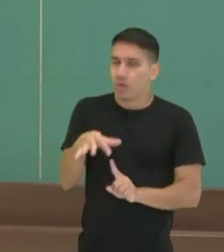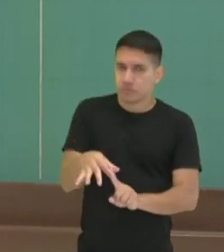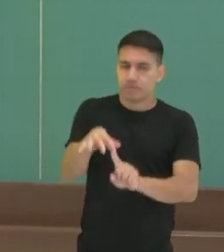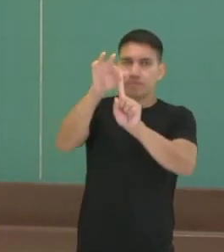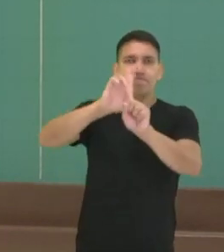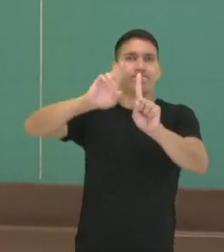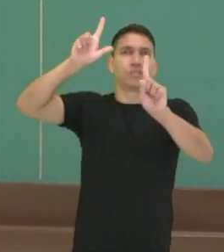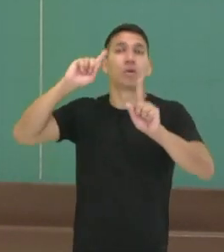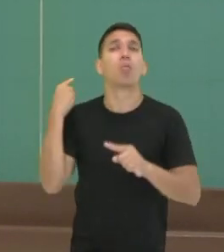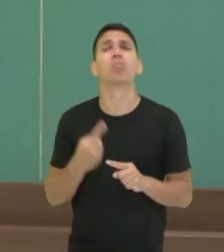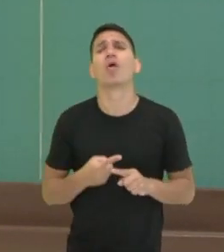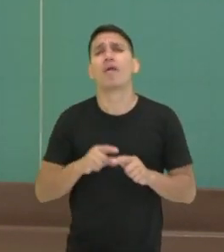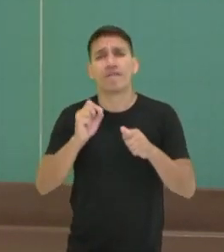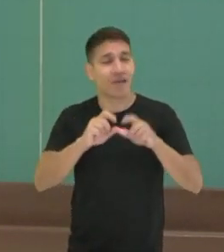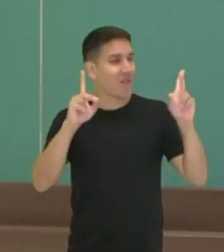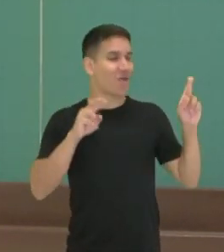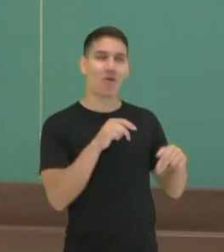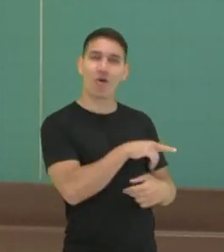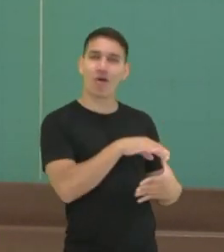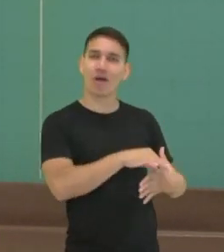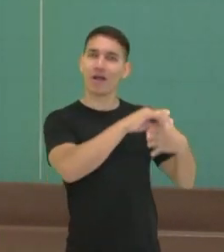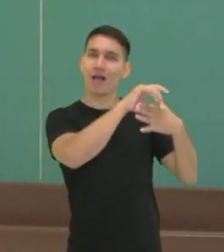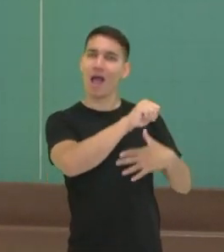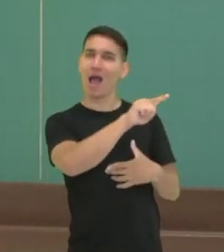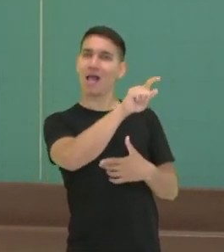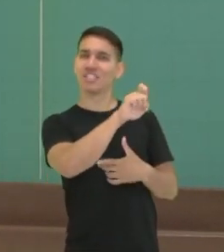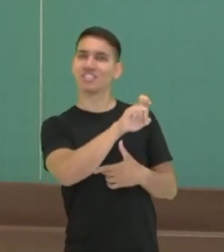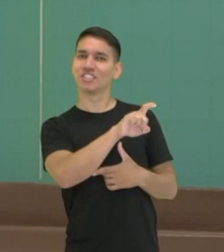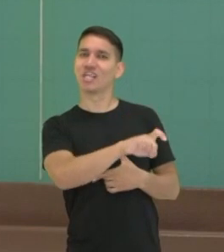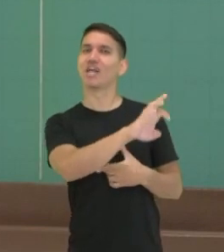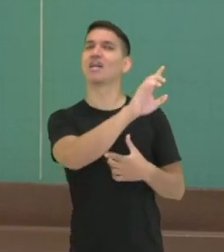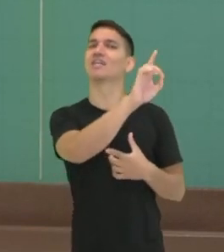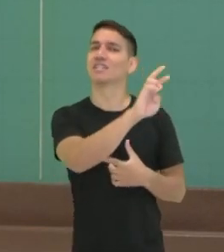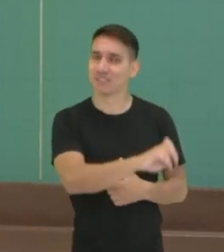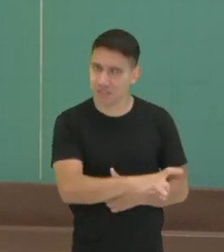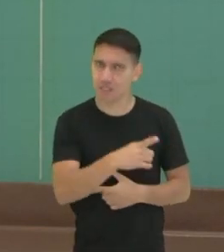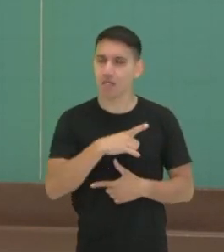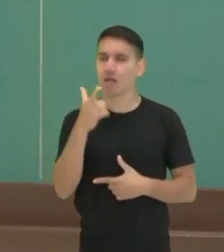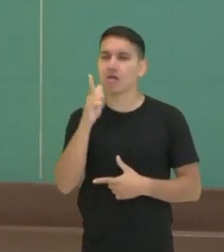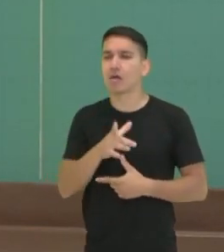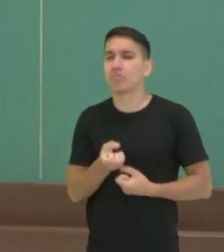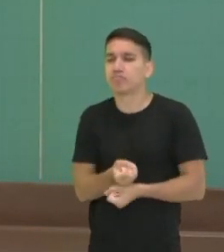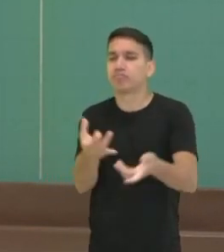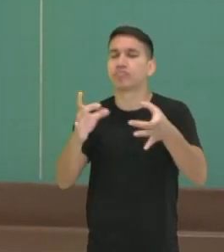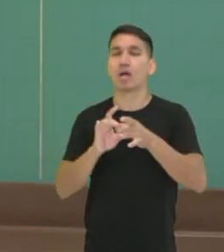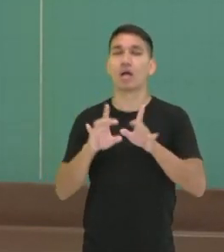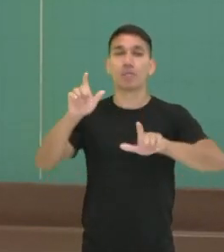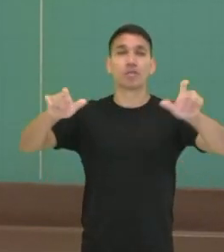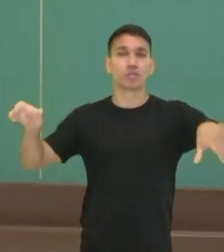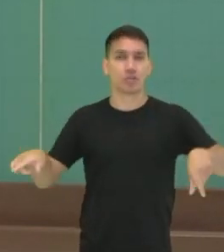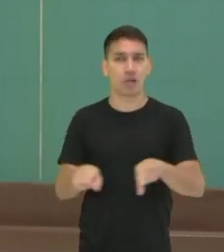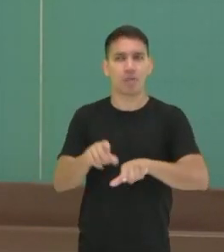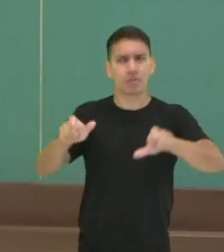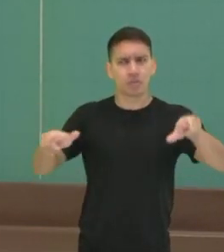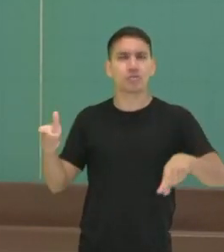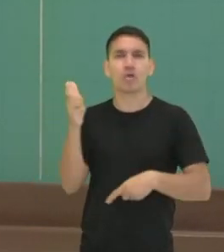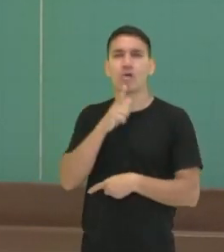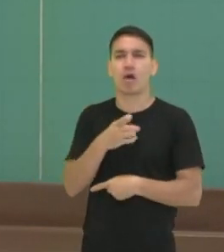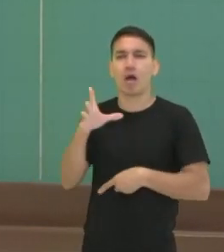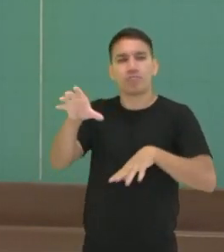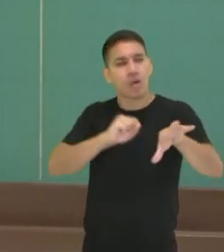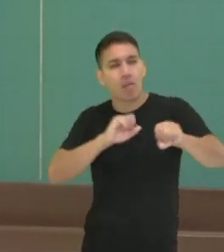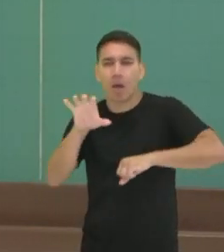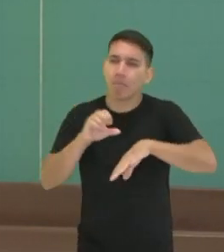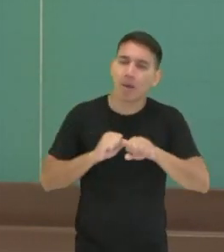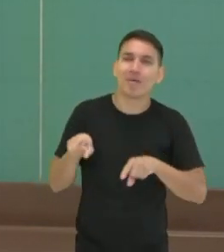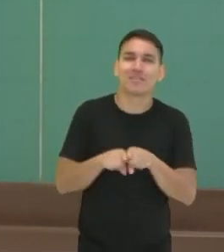ele fez a mesma coisa que Alexandre o Grande. Ele foi trazendo a cultura e foi dando a liberdade às pessoas, as pessoas foram assimilando e ele foi dando a administração a